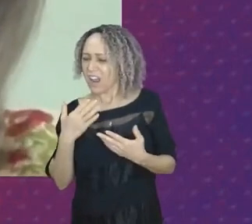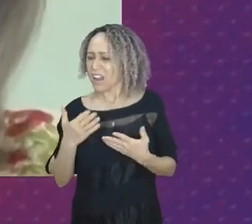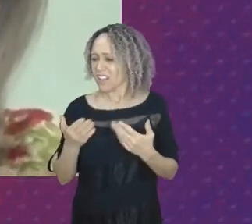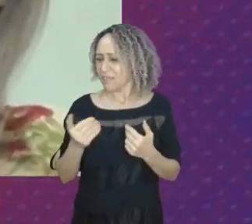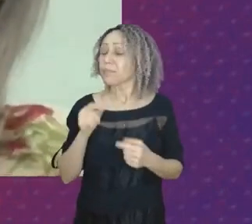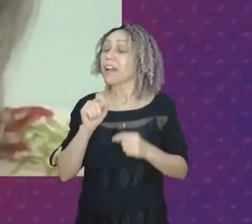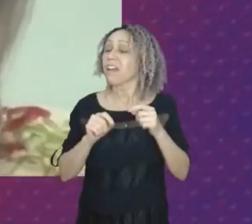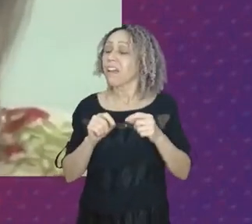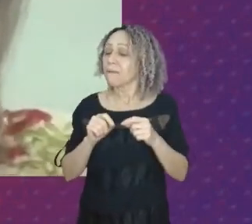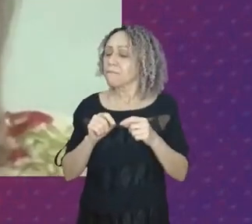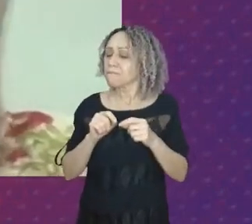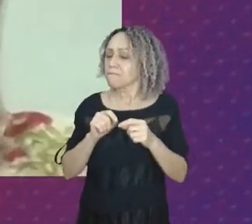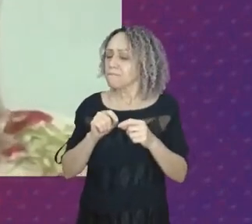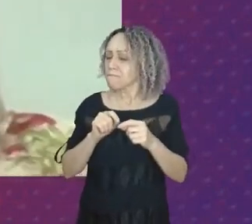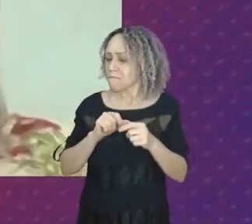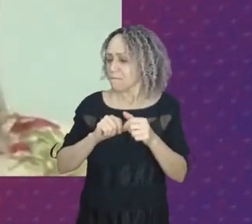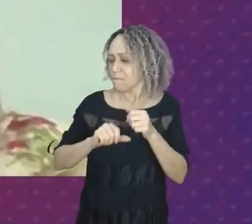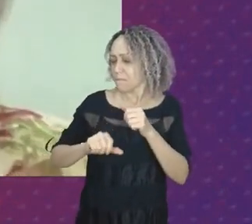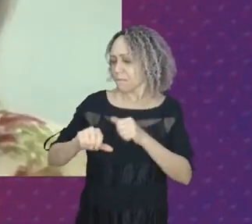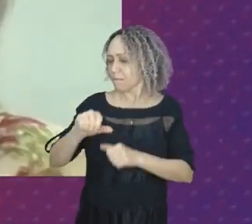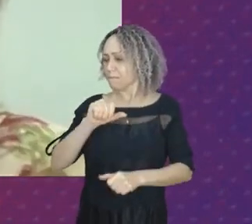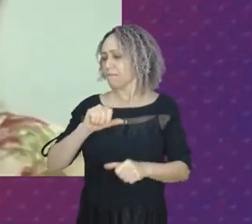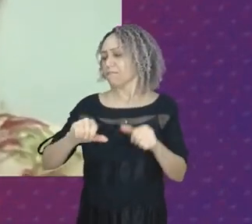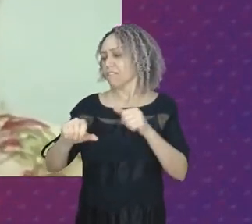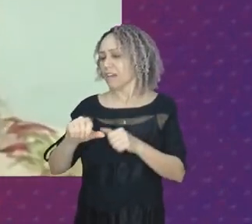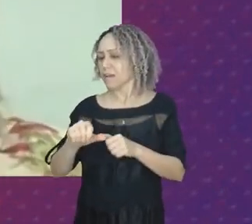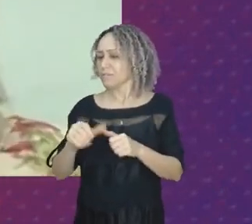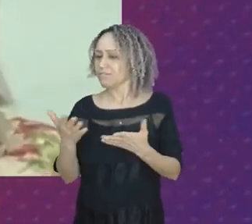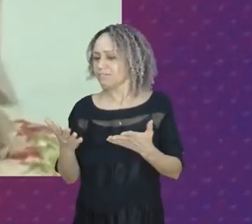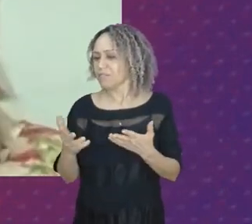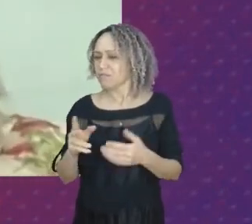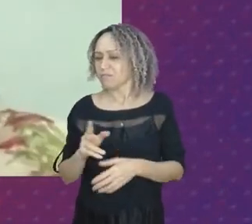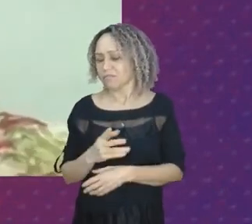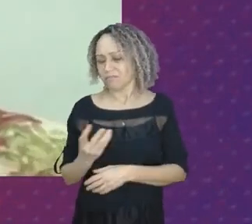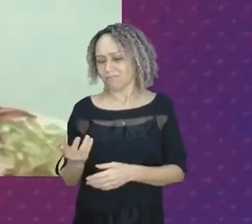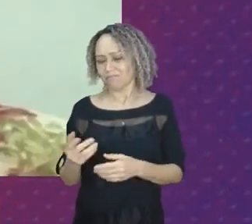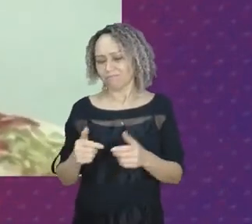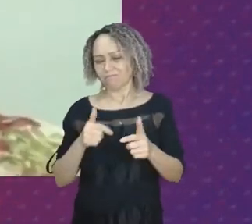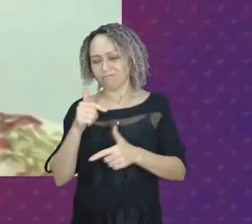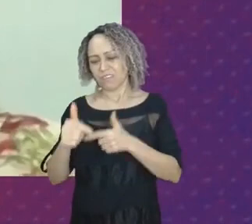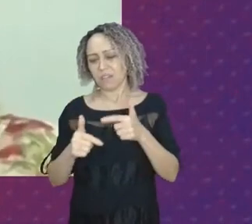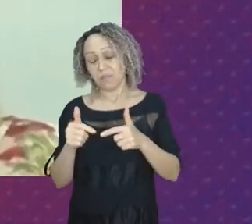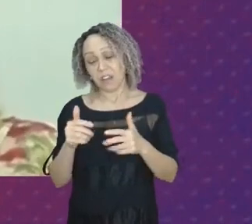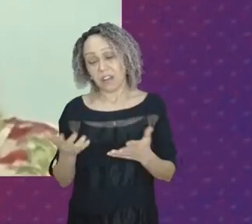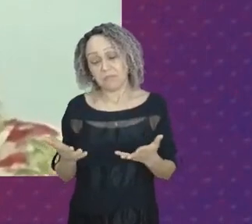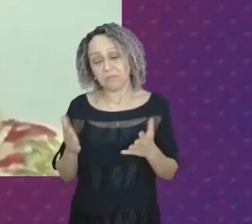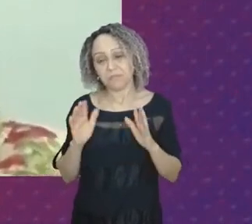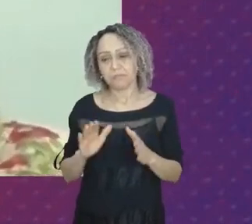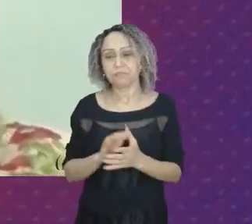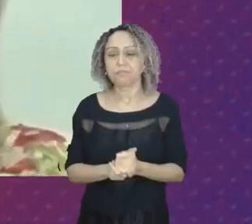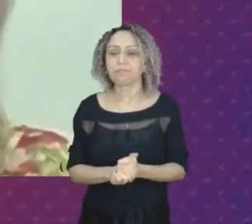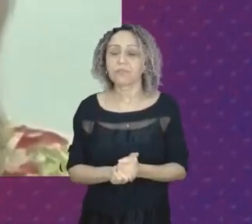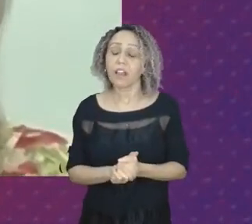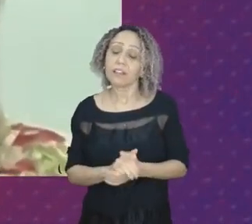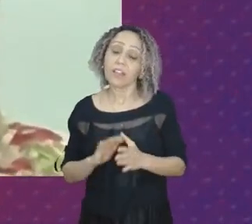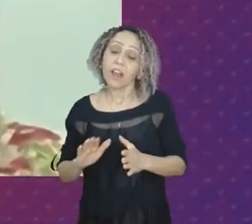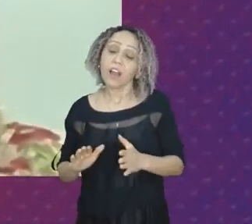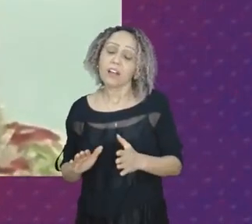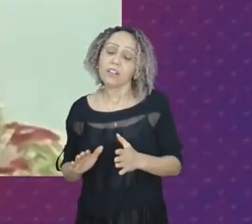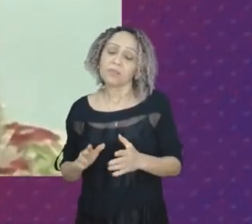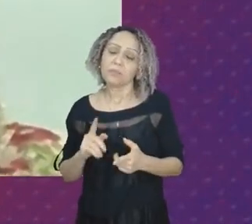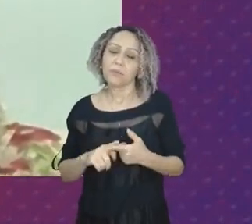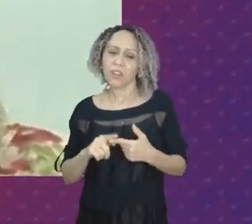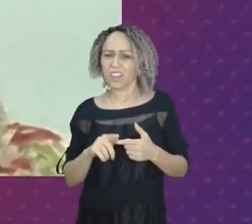sexual. Em geral, vem de um homem para uma mulher, porque este homem está, na maioria das vezes, com